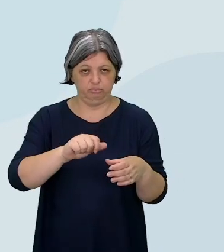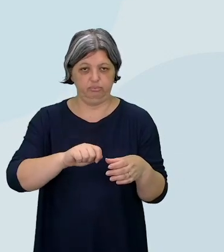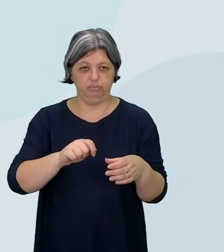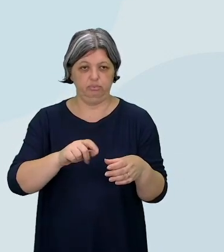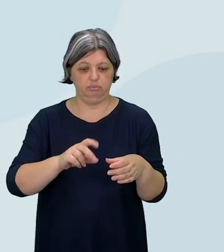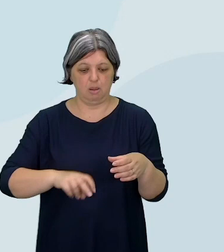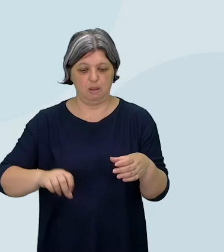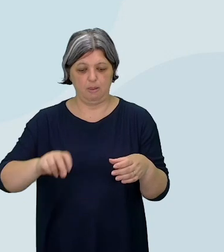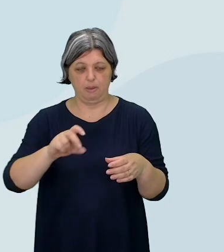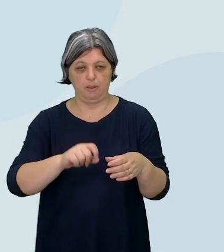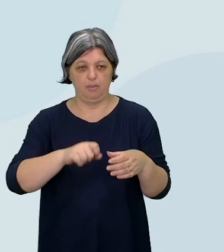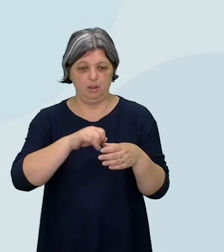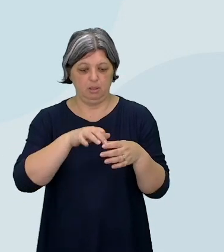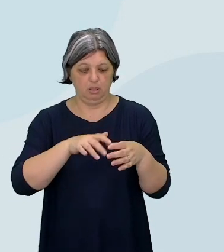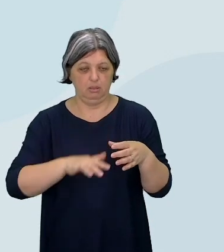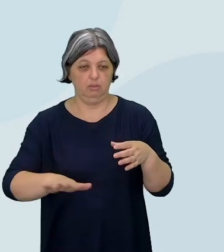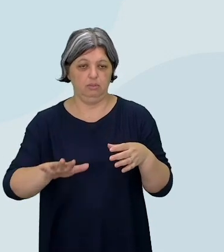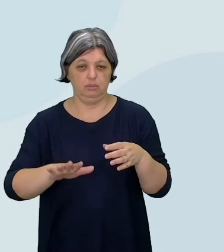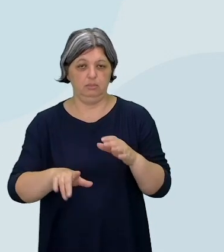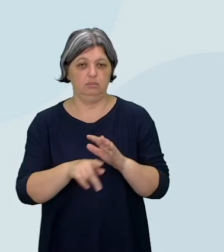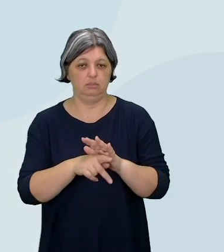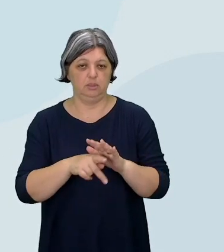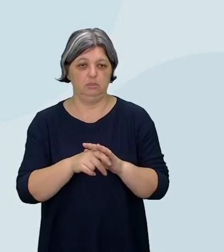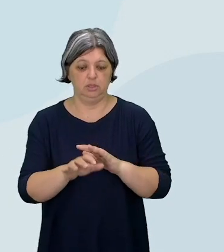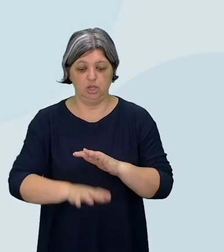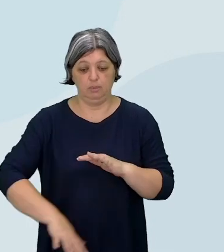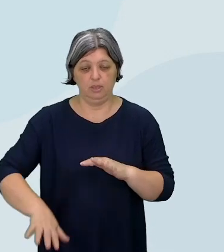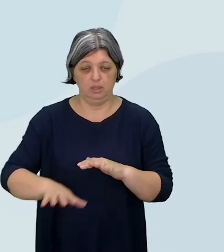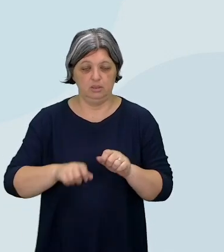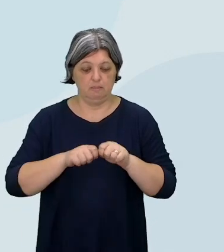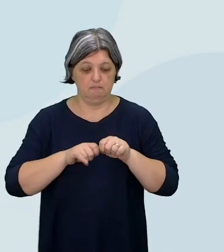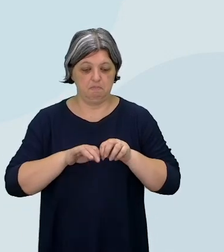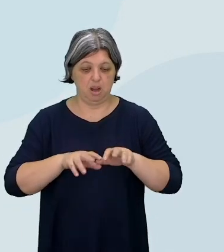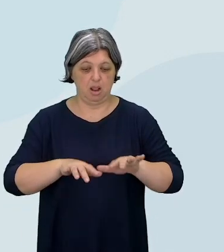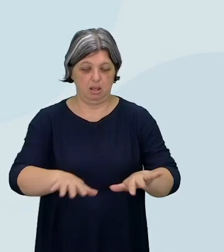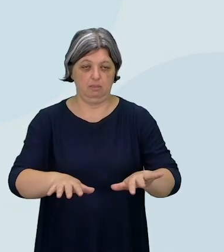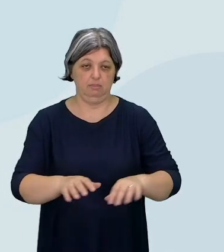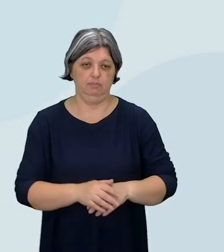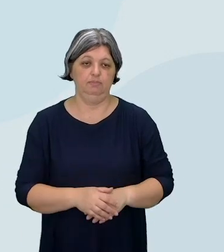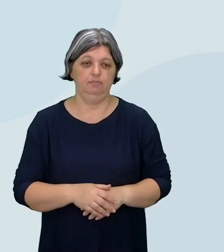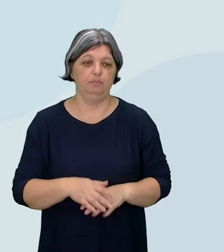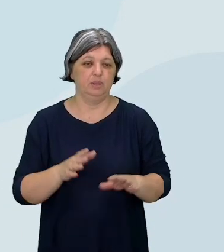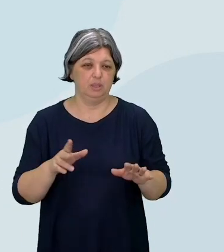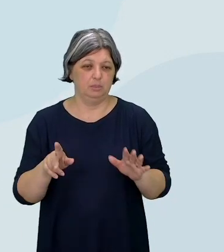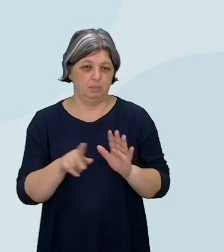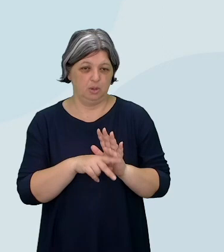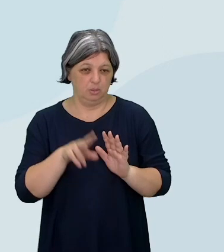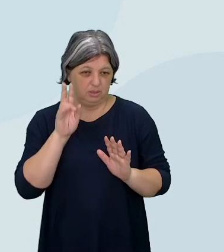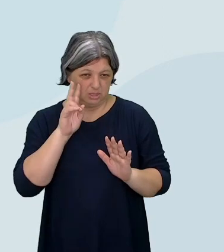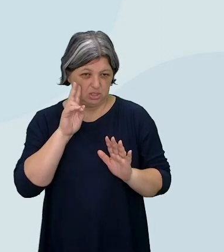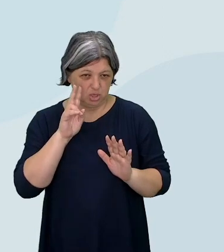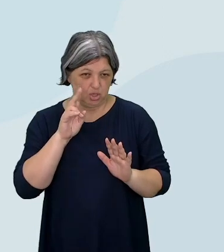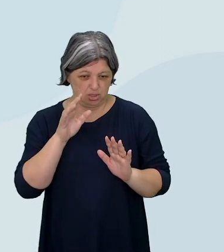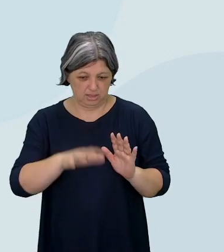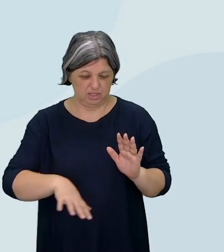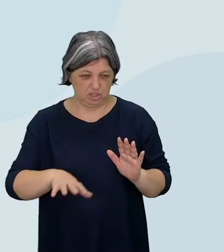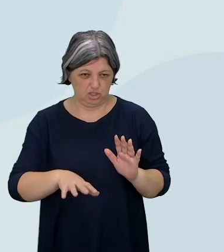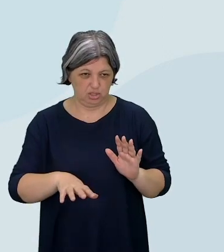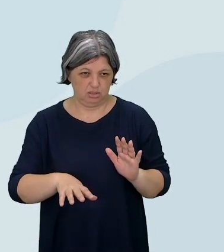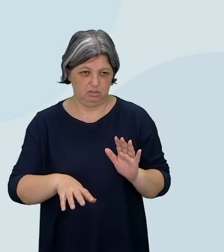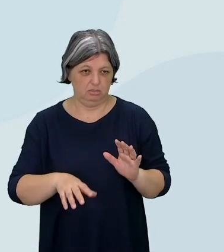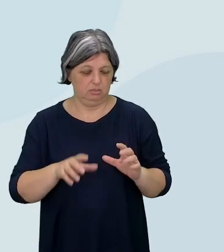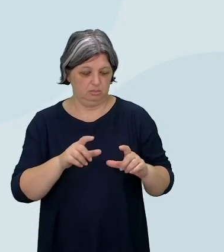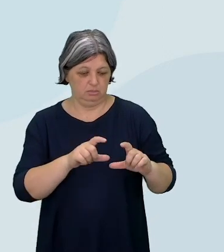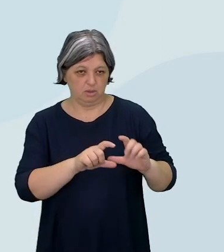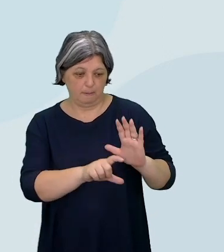até liberarem grandes quantidades de mercúrio no ambiente. E aí essa parte aqui do histórico da região, eu só ignoro.